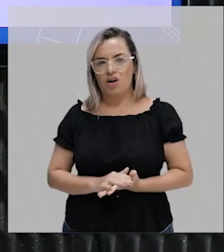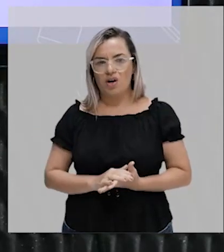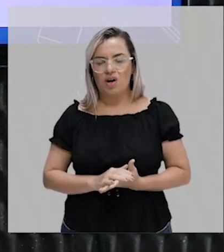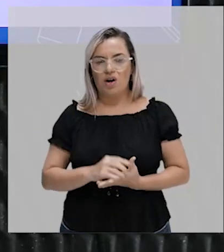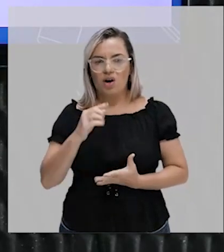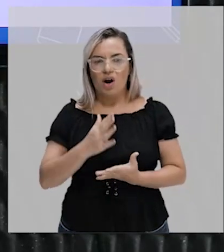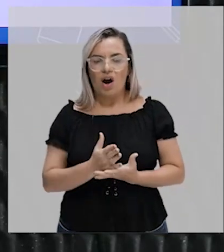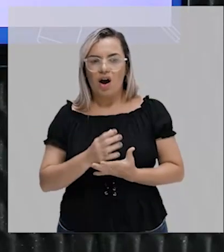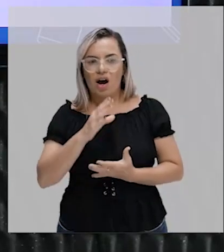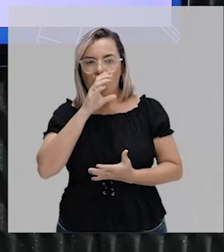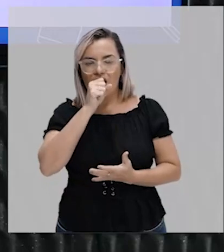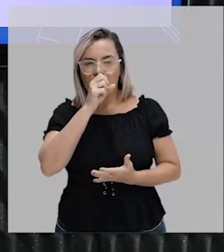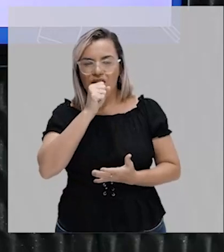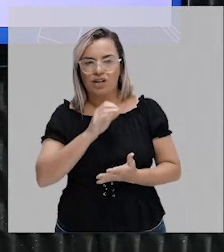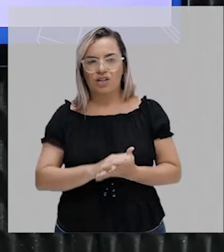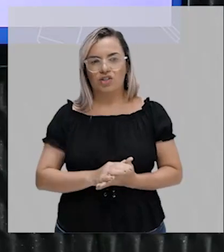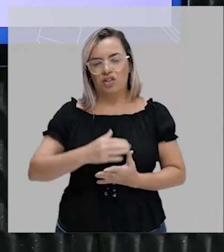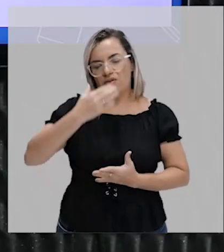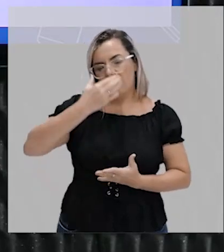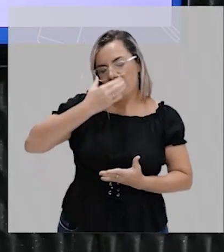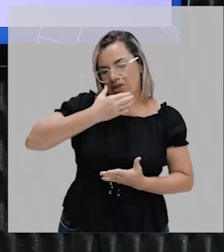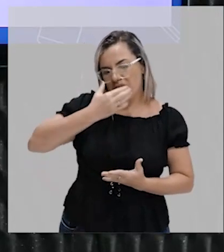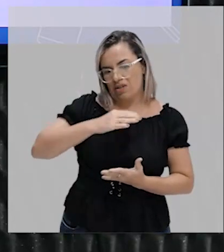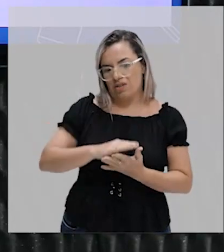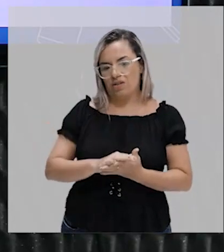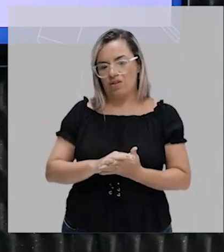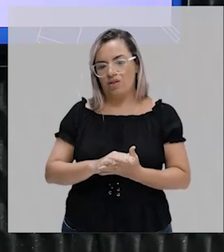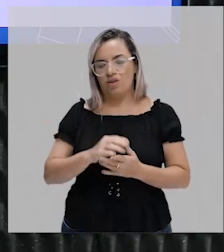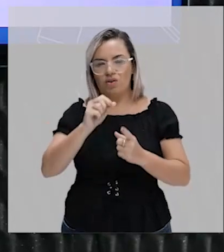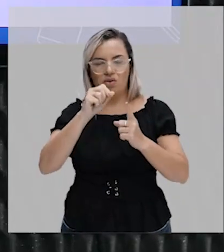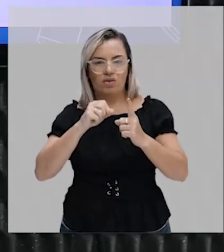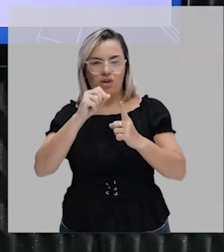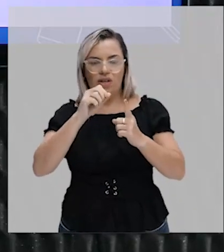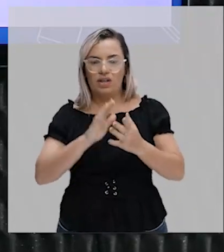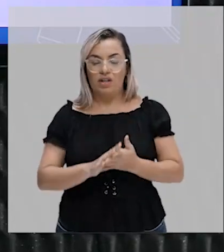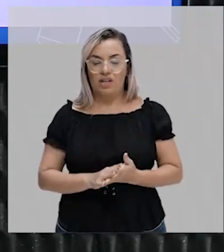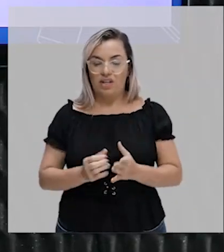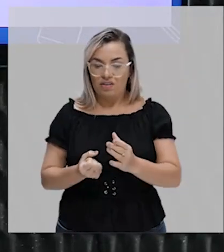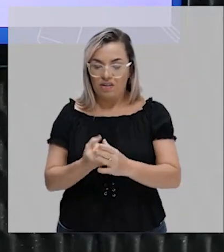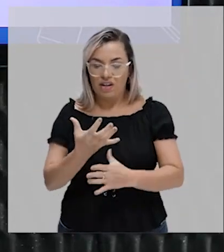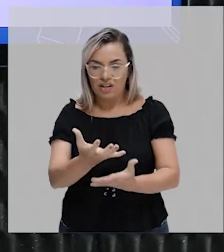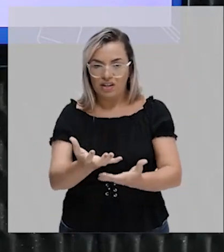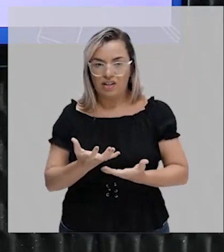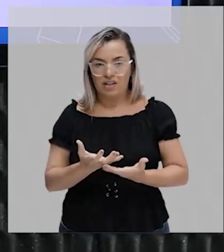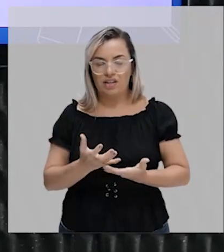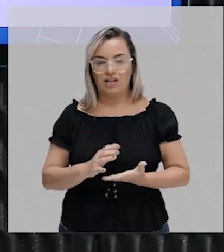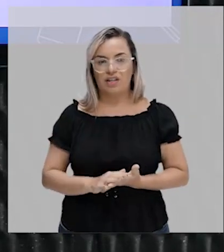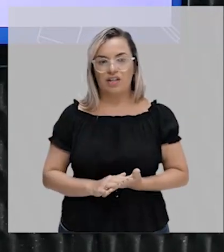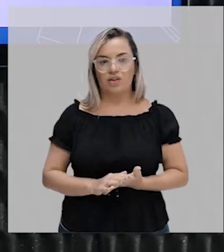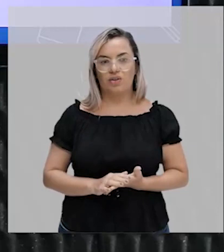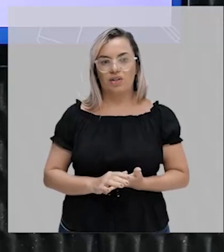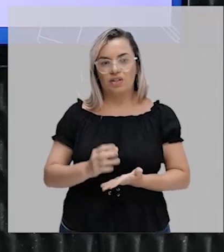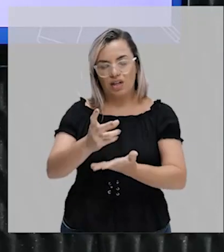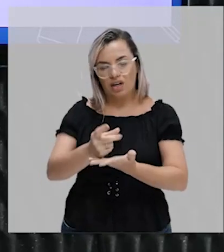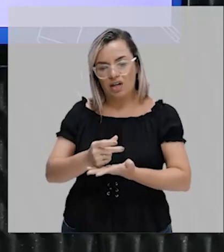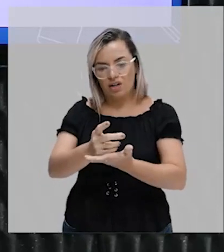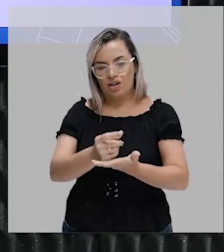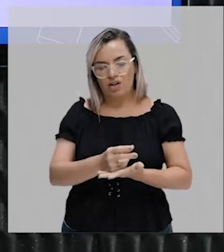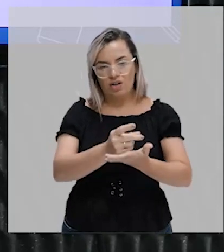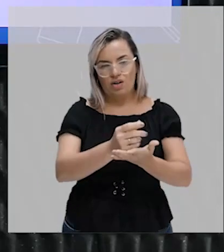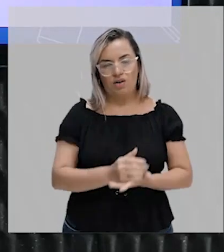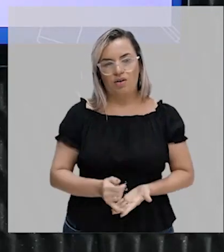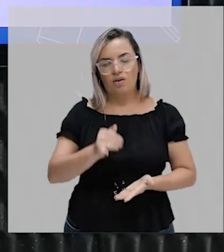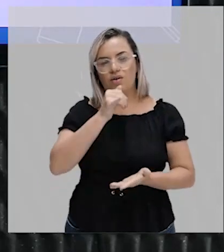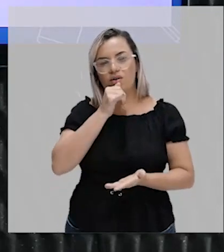que dá lucro. E nem sempre aquilo que dá lucro é aquilo que mata a fome da população local. A gente vê no caso do Brasil a soja. Né? A soja é o nosso principal